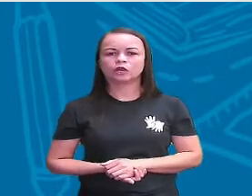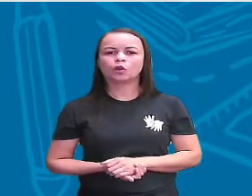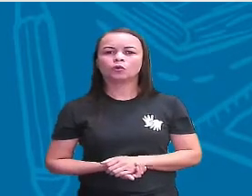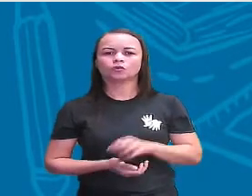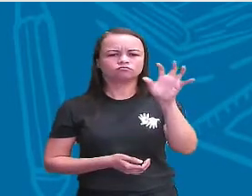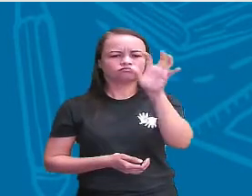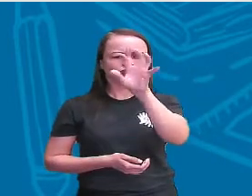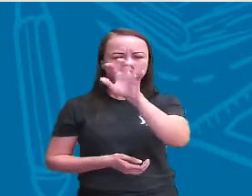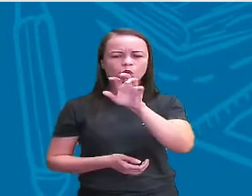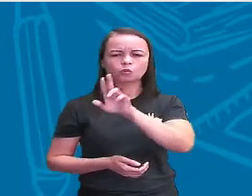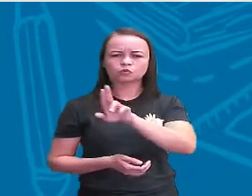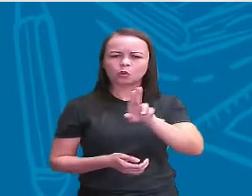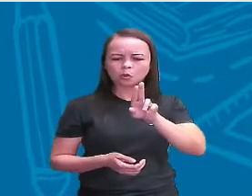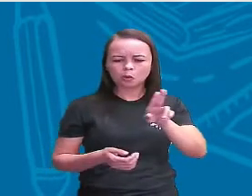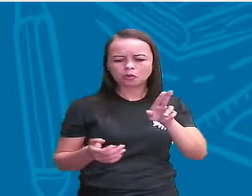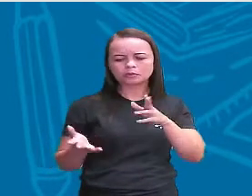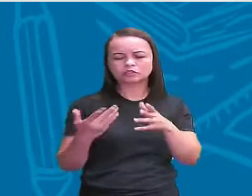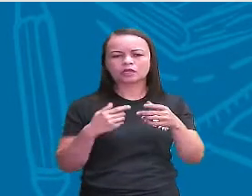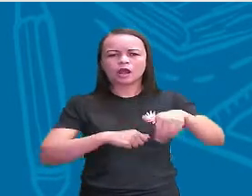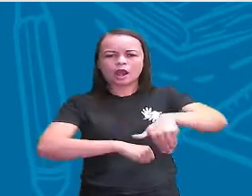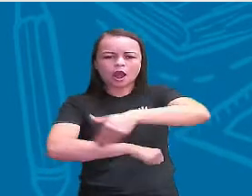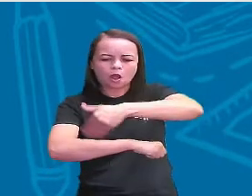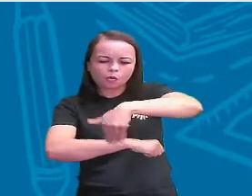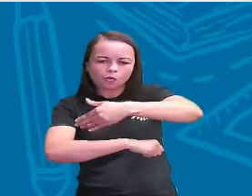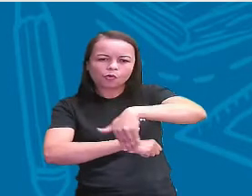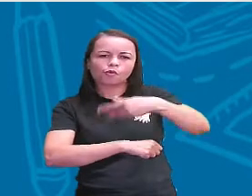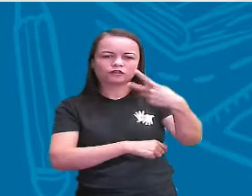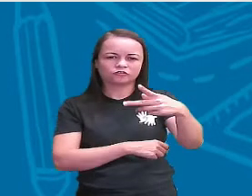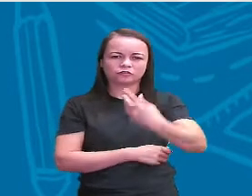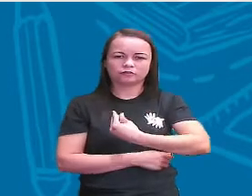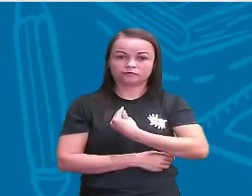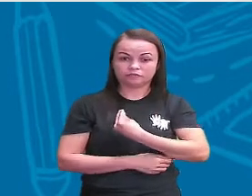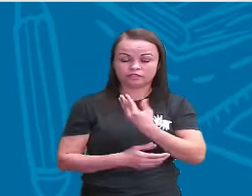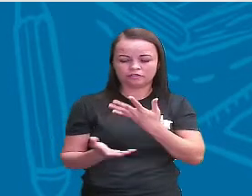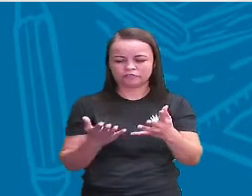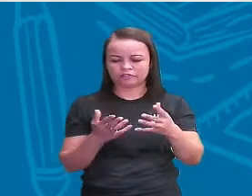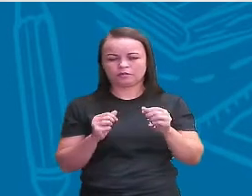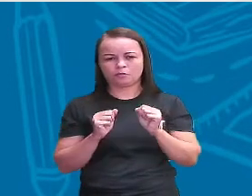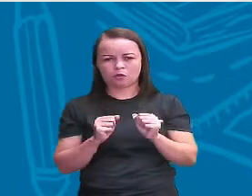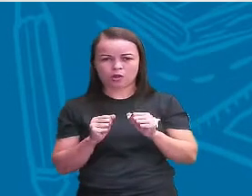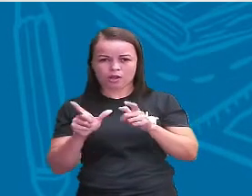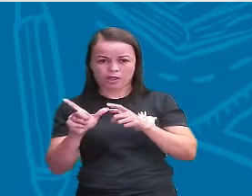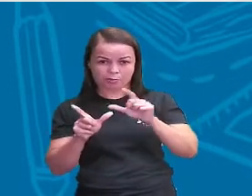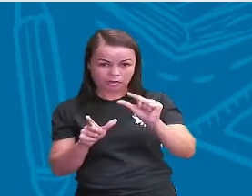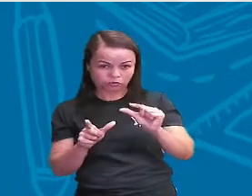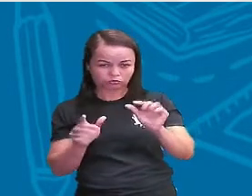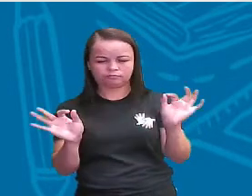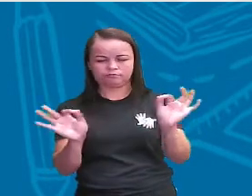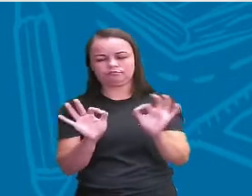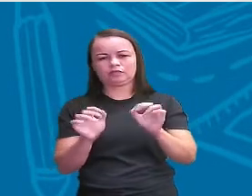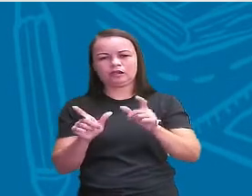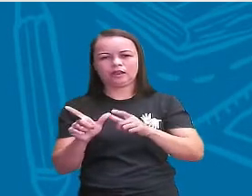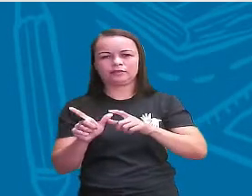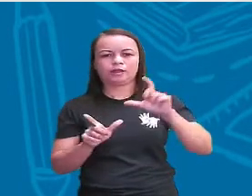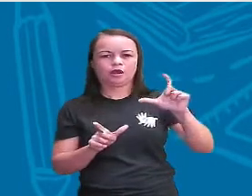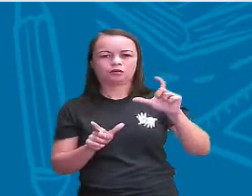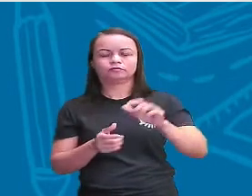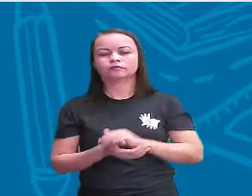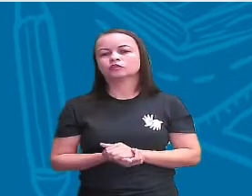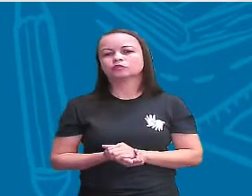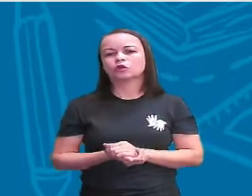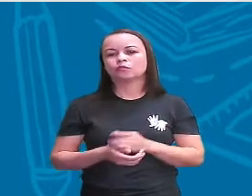nome das ruas, a rua que você mora, você não pode escrever com letra minúscula, né? Nome de lojas, né?